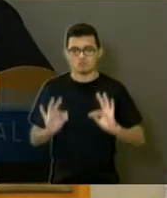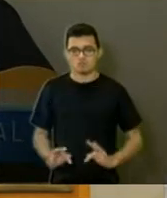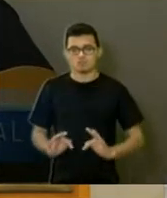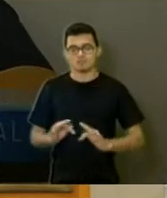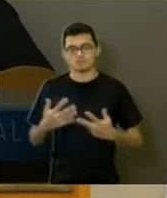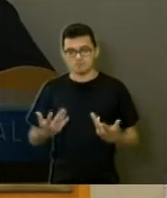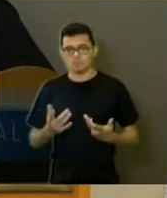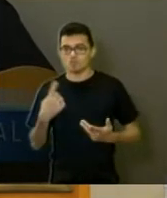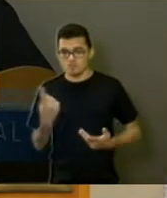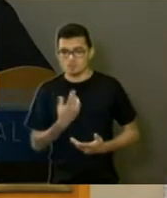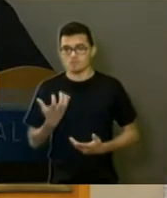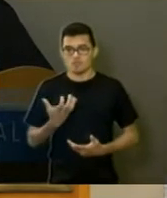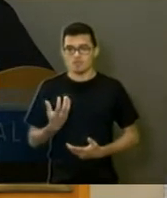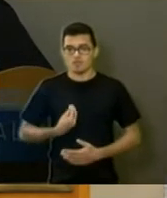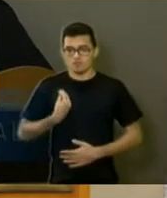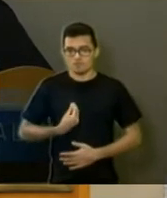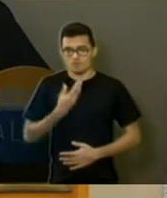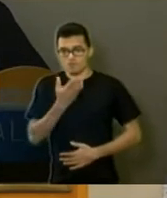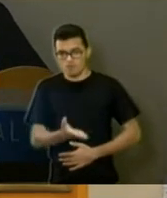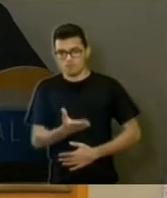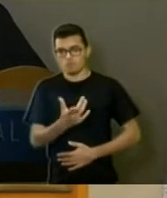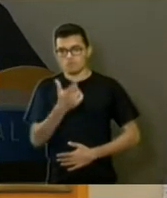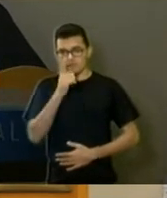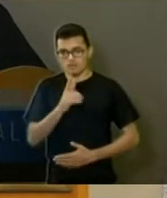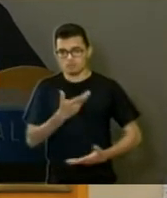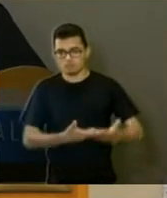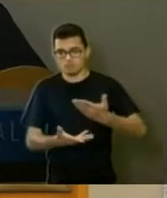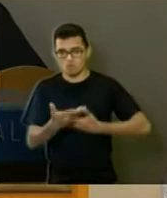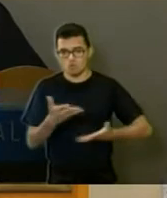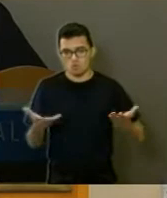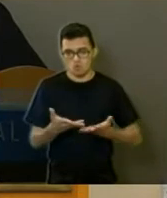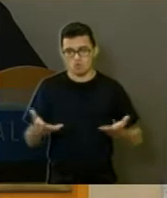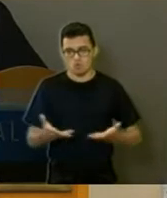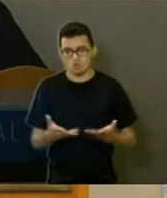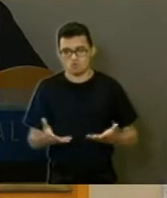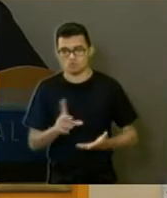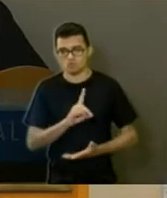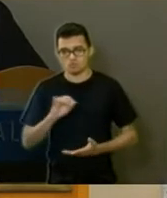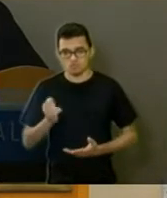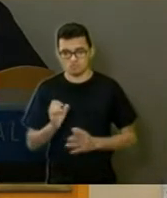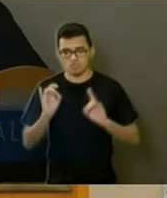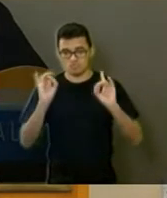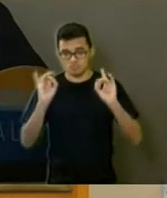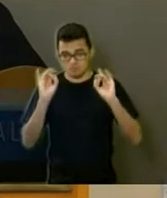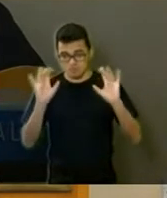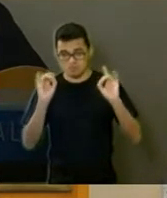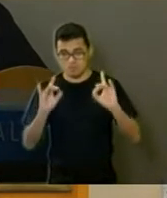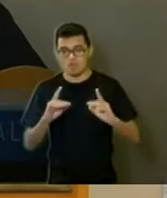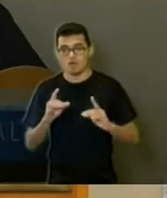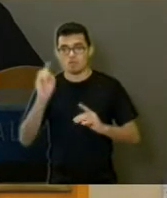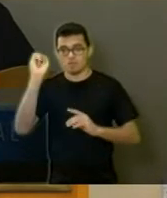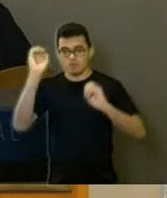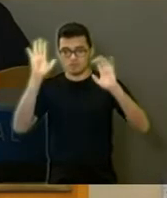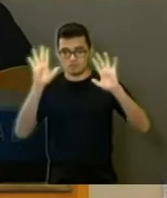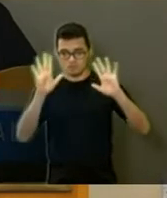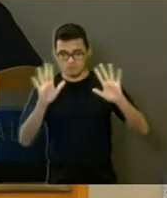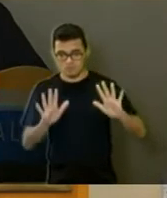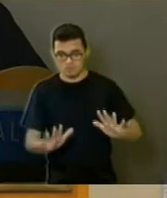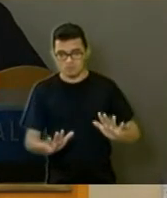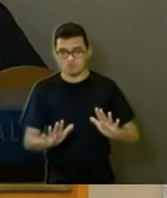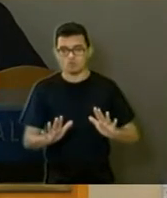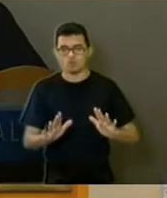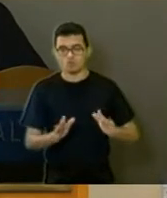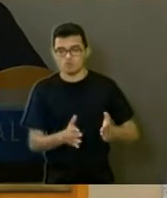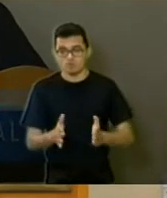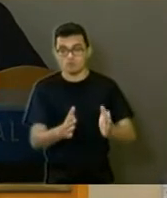para compartilhar esse momento tão especial de sua vida. Deus o cubra de bênçãos e ilumine seu caminho para que